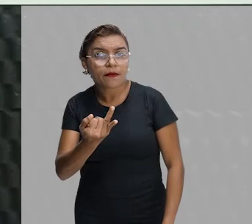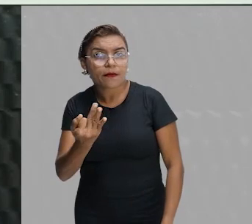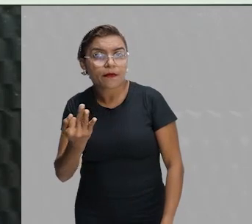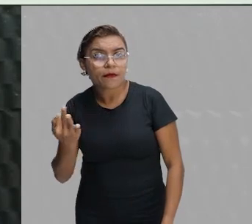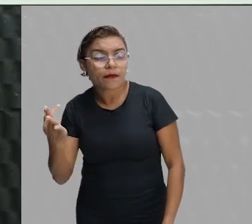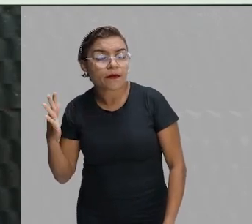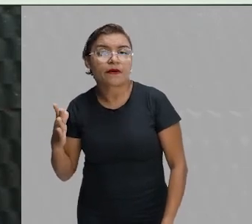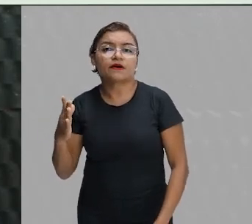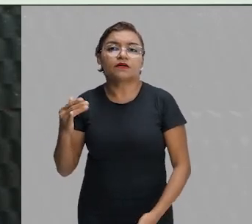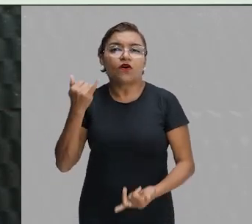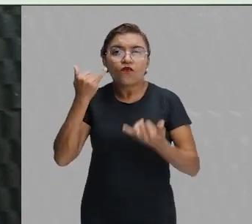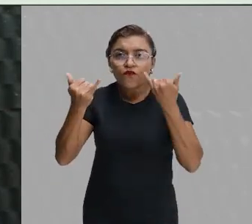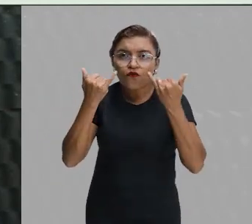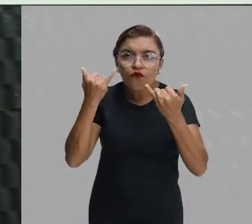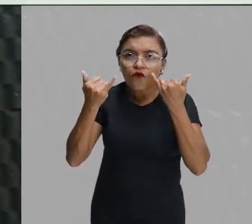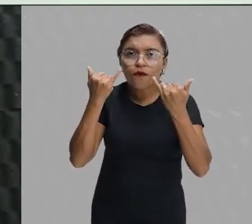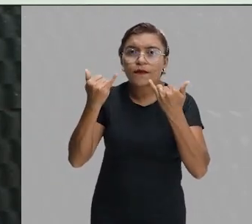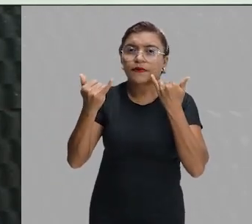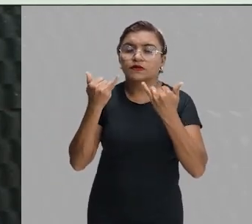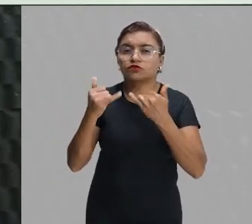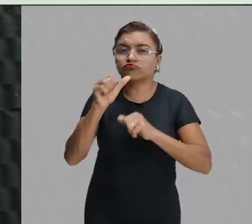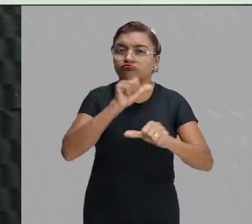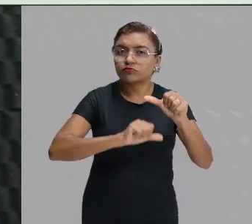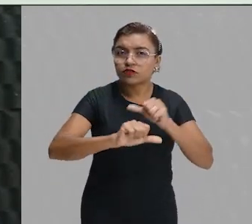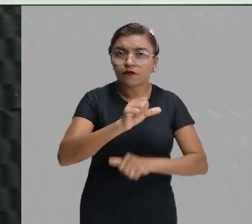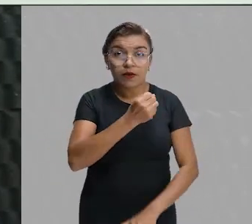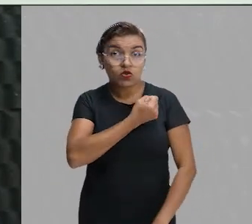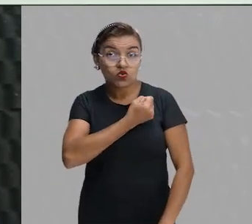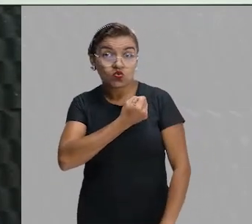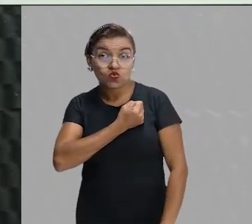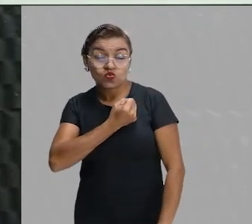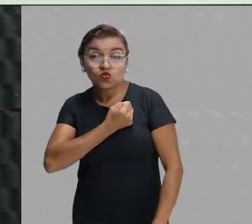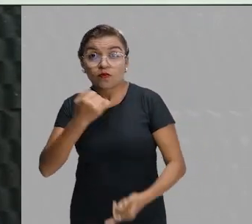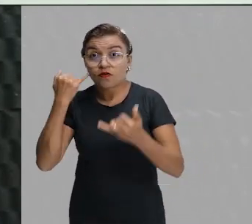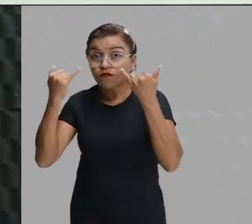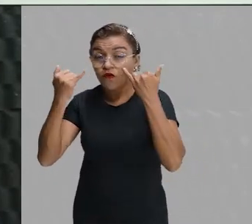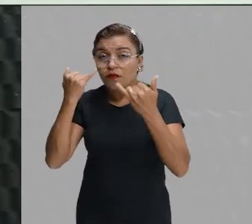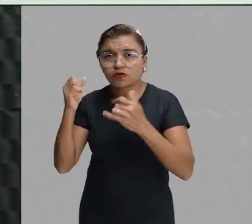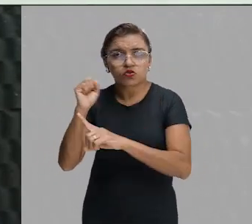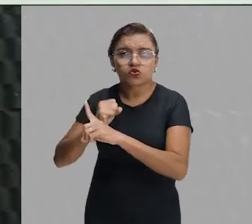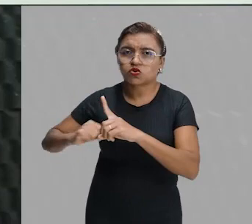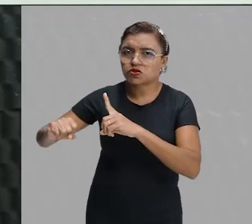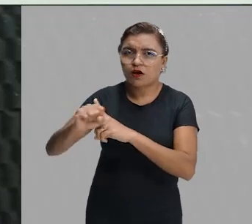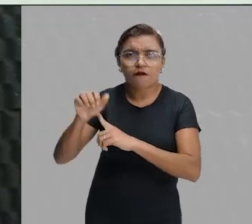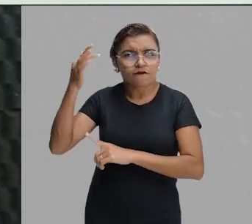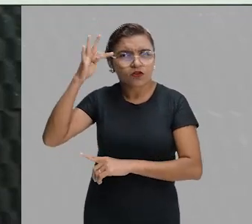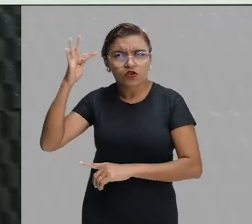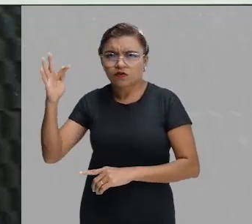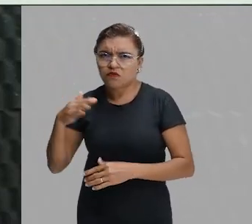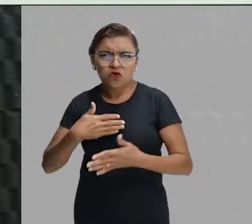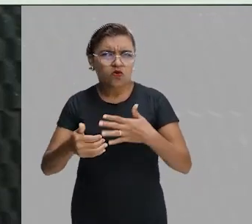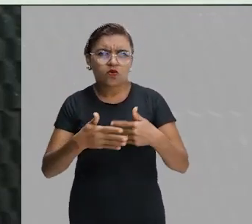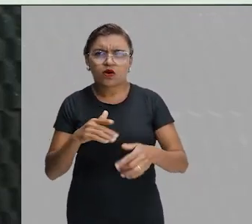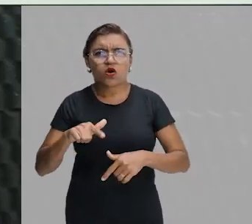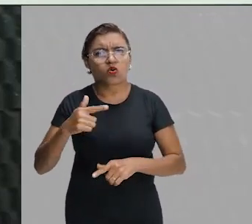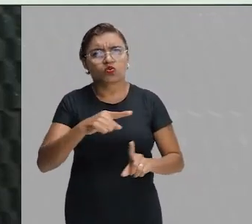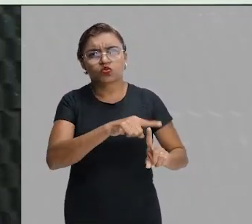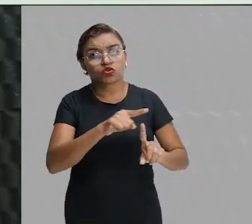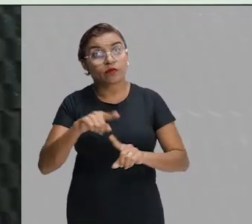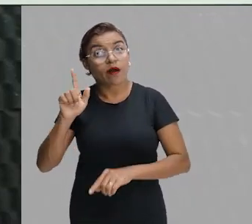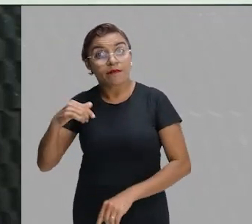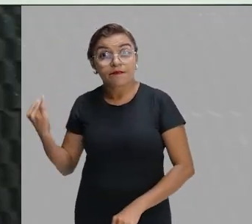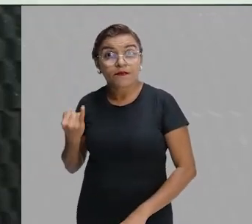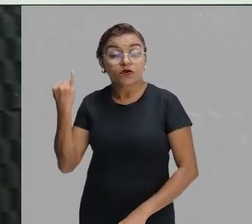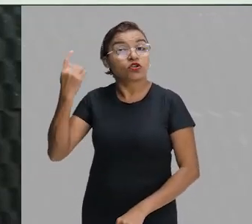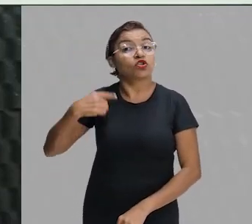trazer informações, transformar esses números em informações, quer sejam sociais, filosóficas ou de qualquer outro tipo, também são fundamentais,